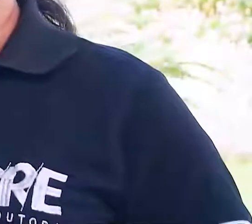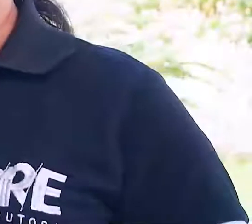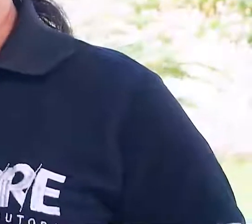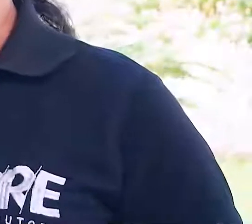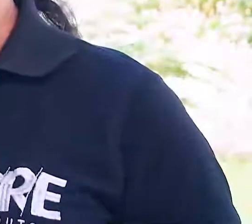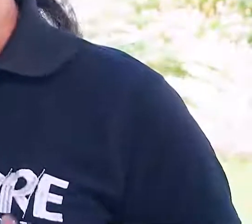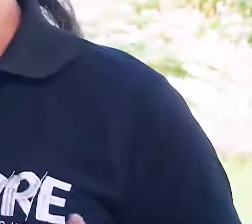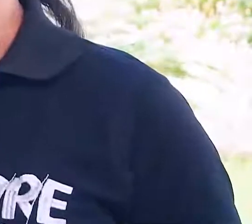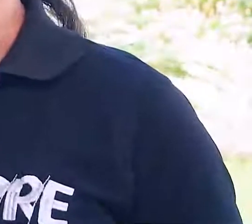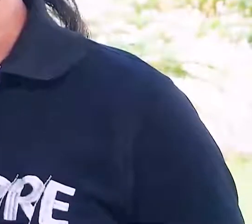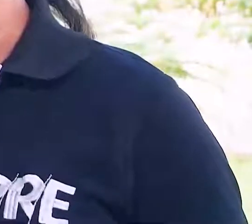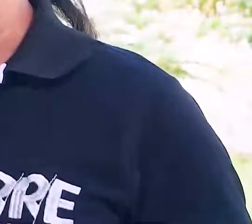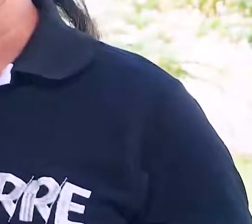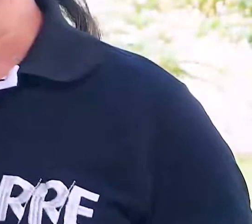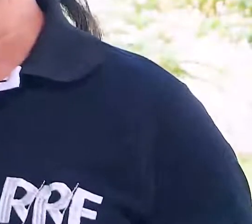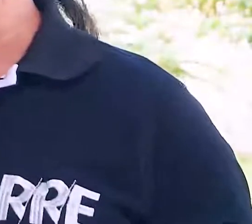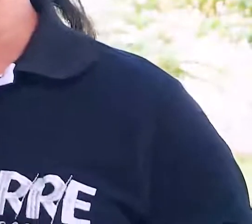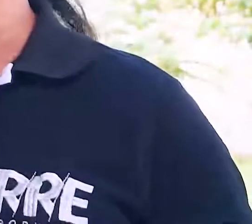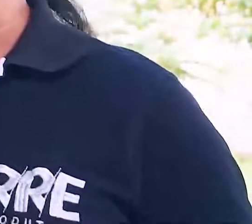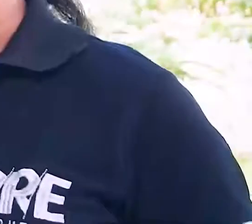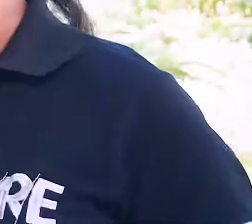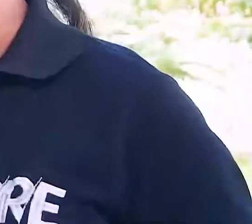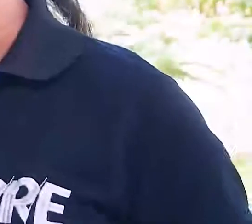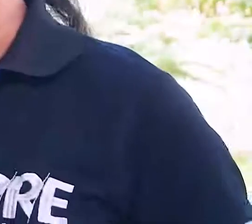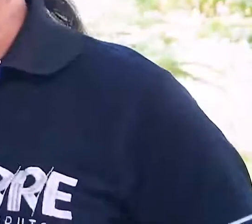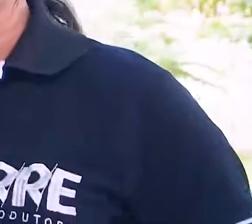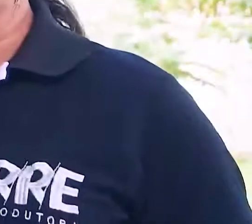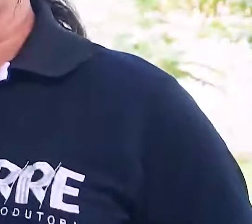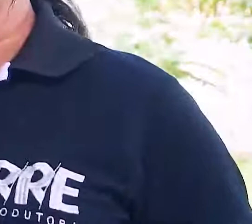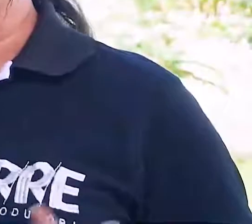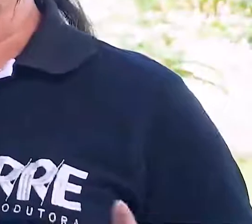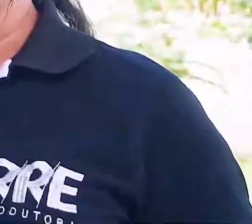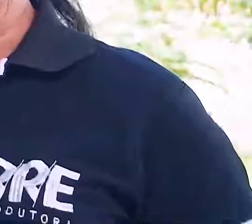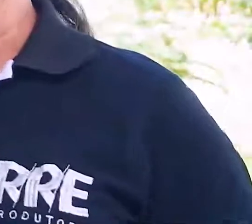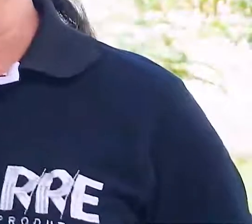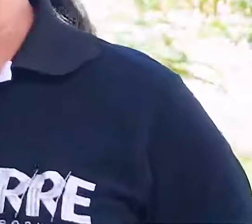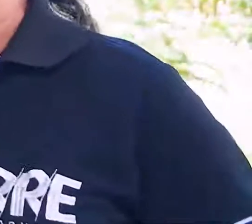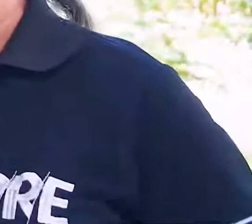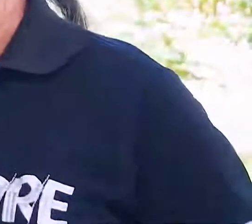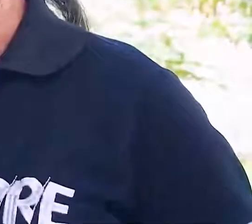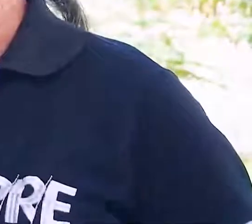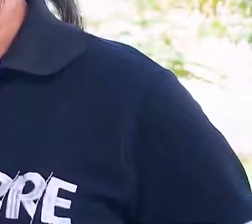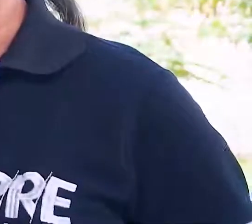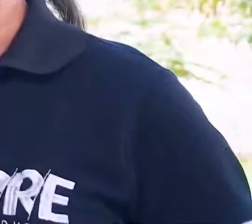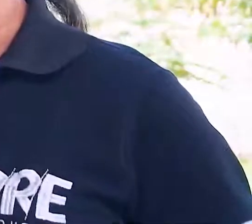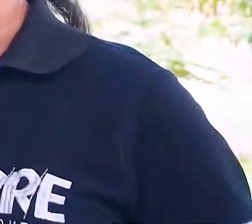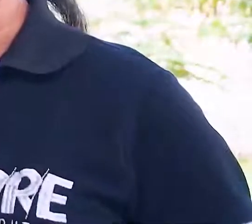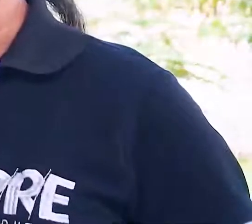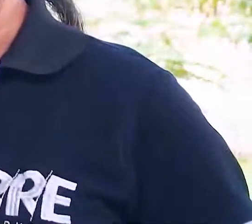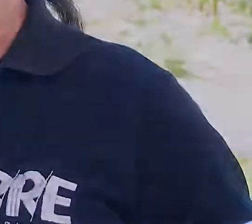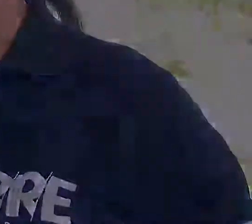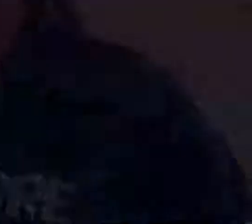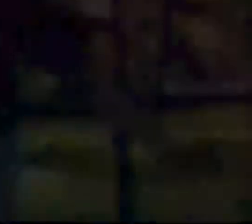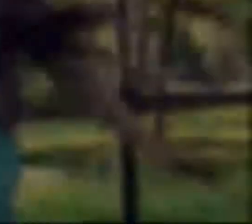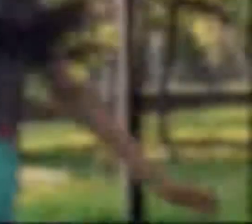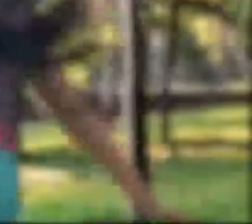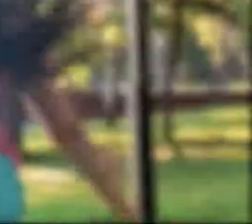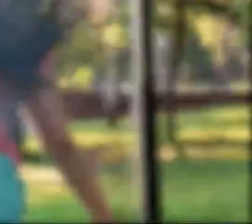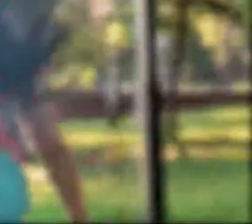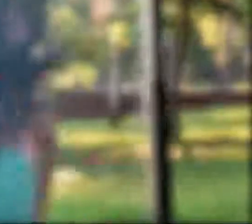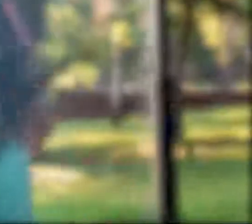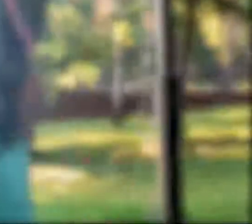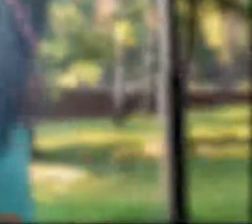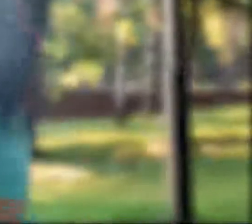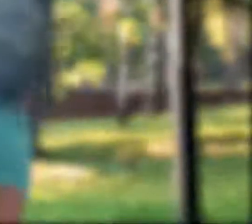passou a compor um direito social garantido a todos os cidadãos, sobretudo a esse tipo de público.